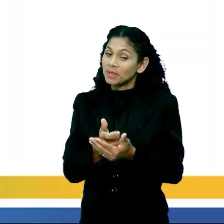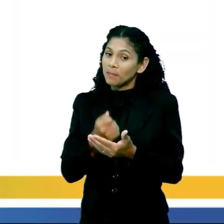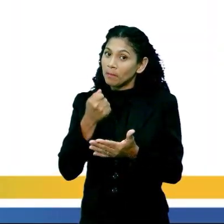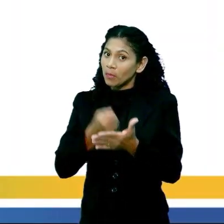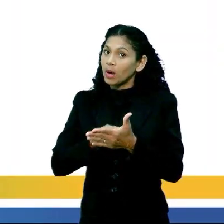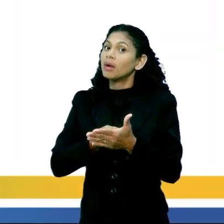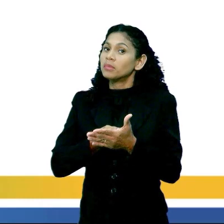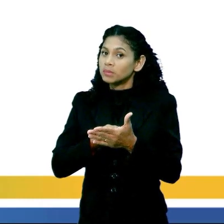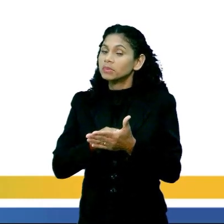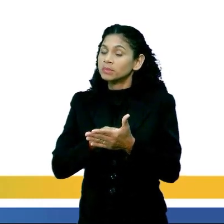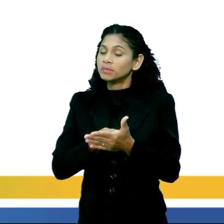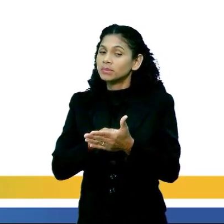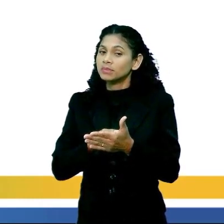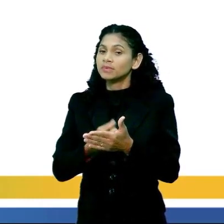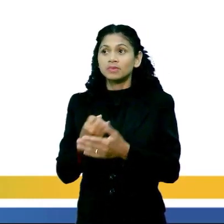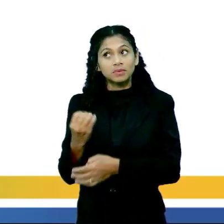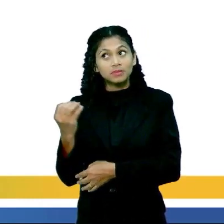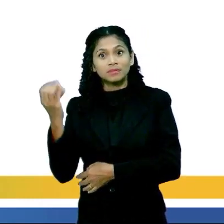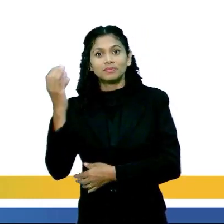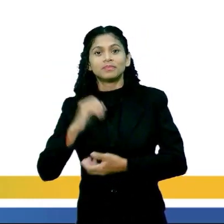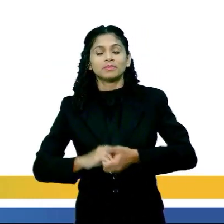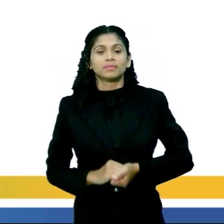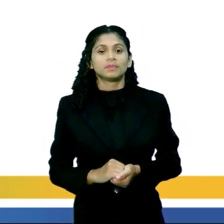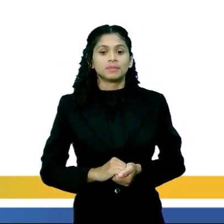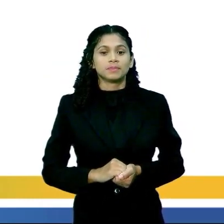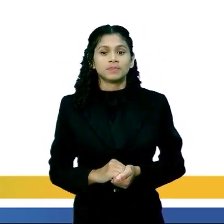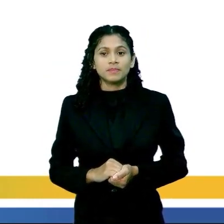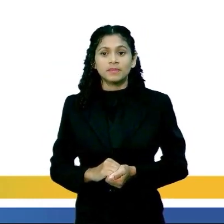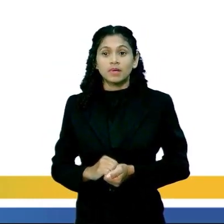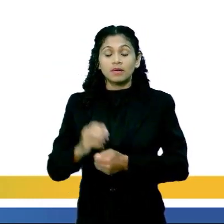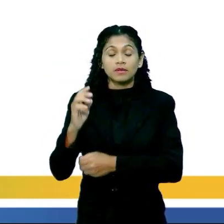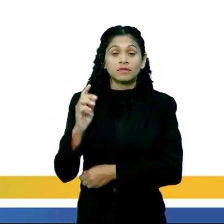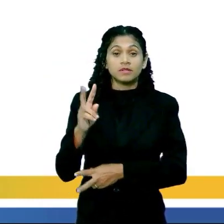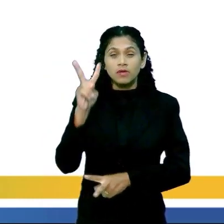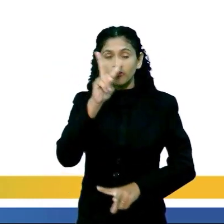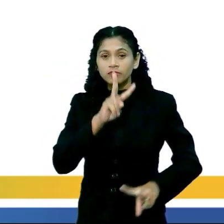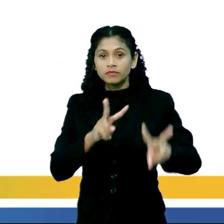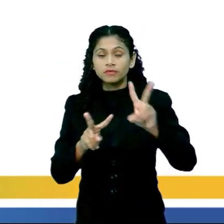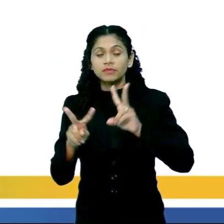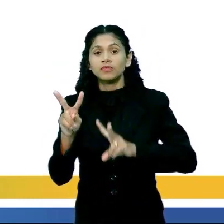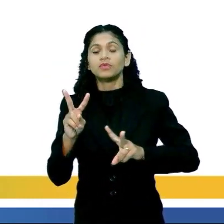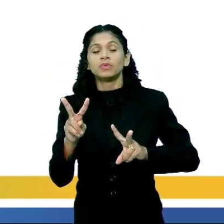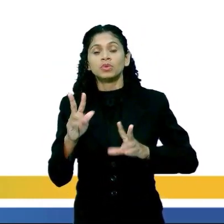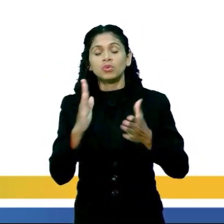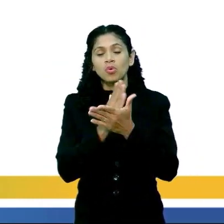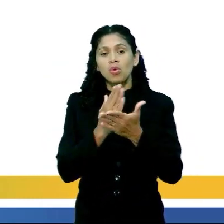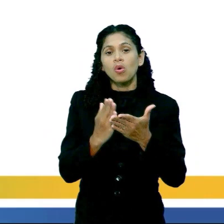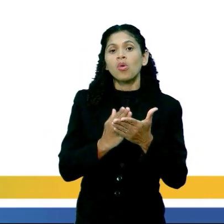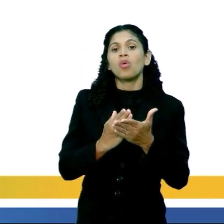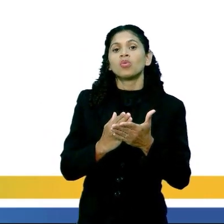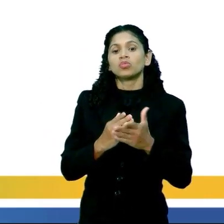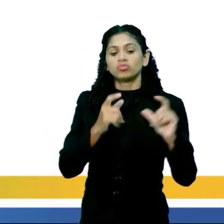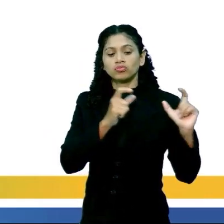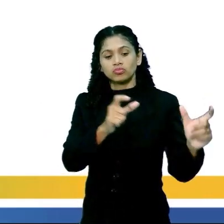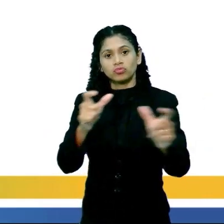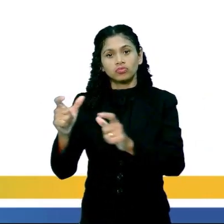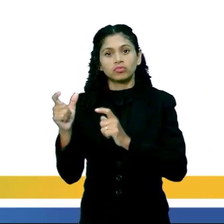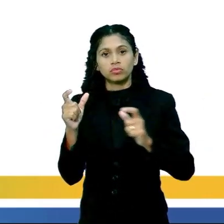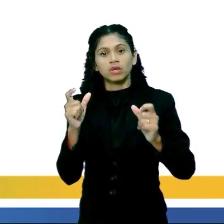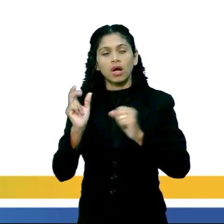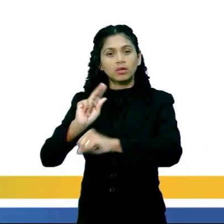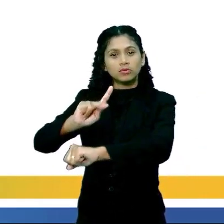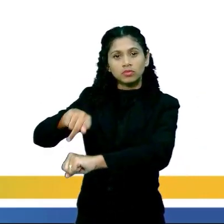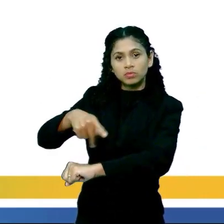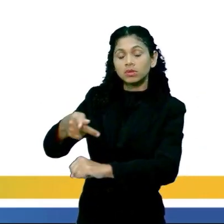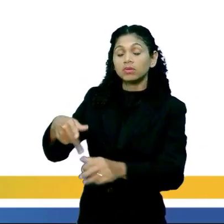vídeo aí, viram as características locais, viram alguns pontos turísticos, né? Malta é um pequeno país,